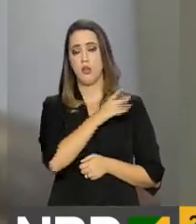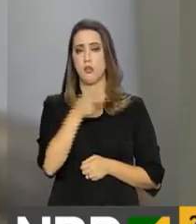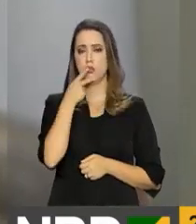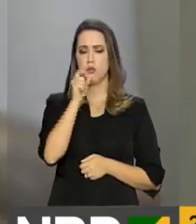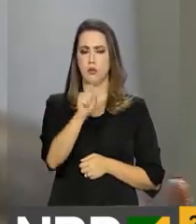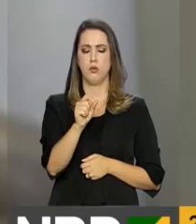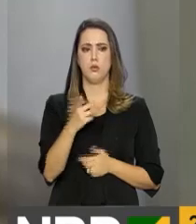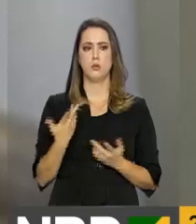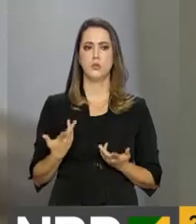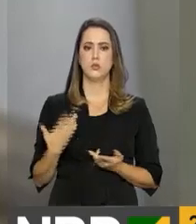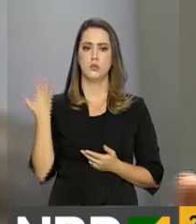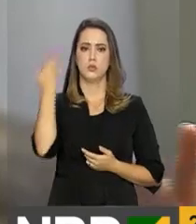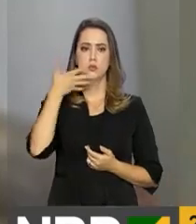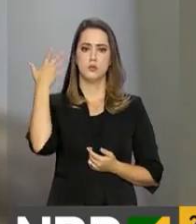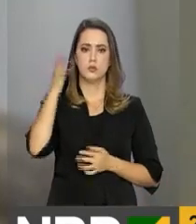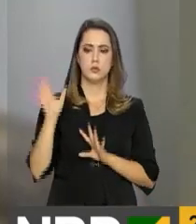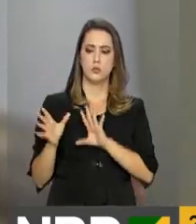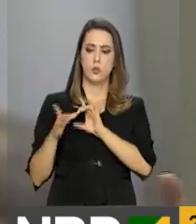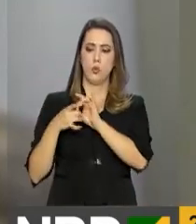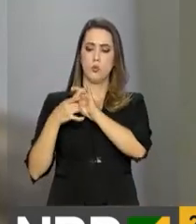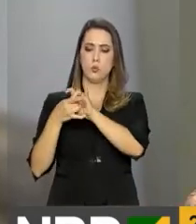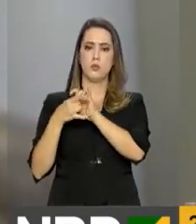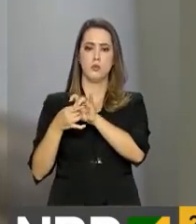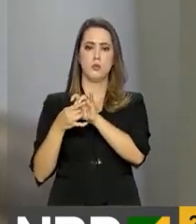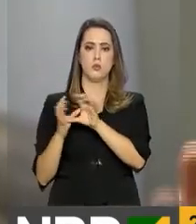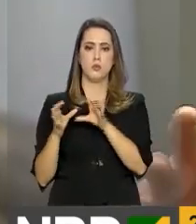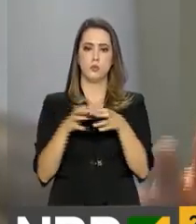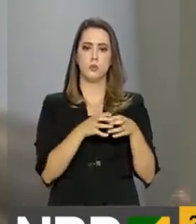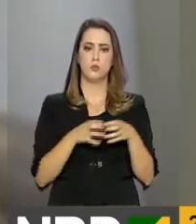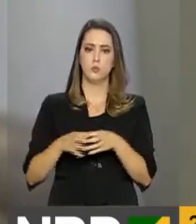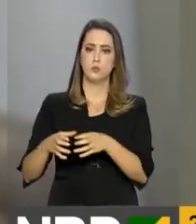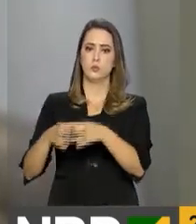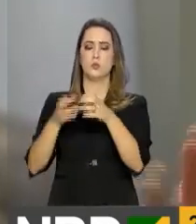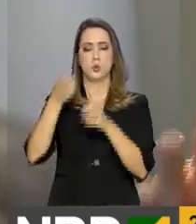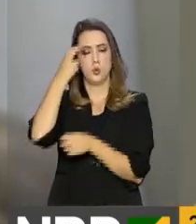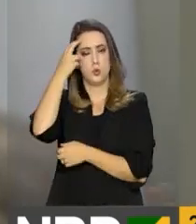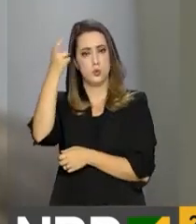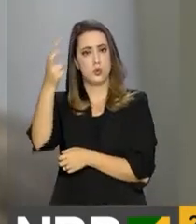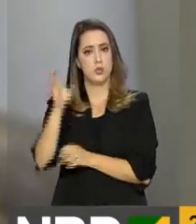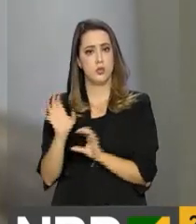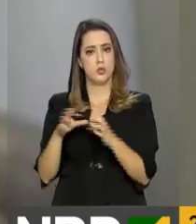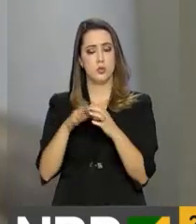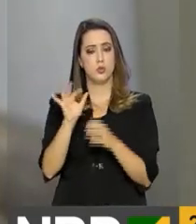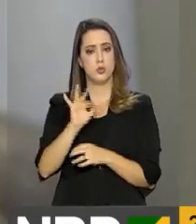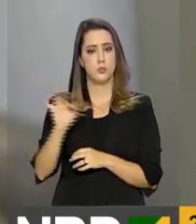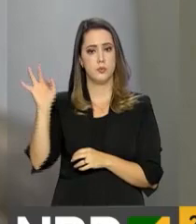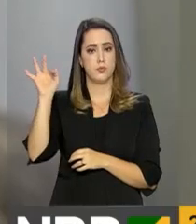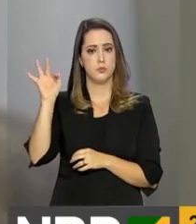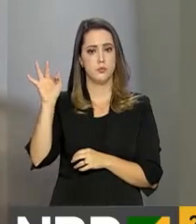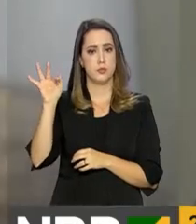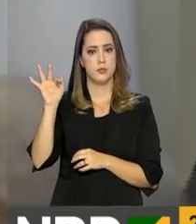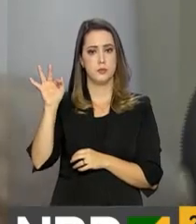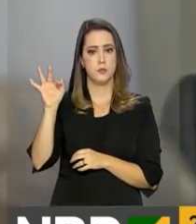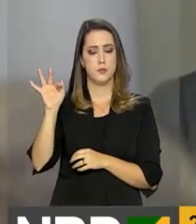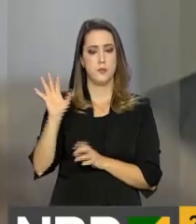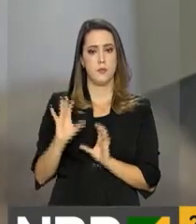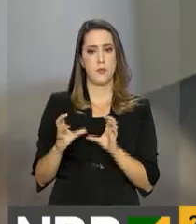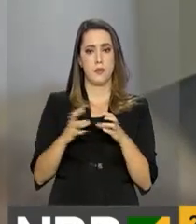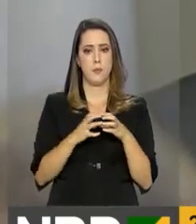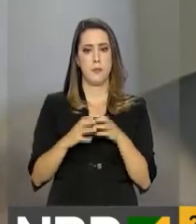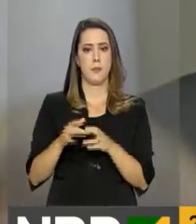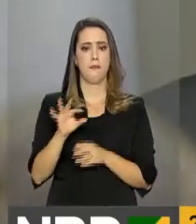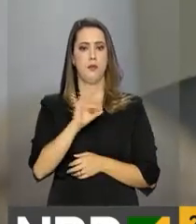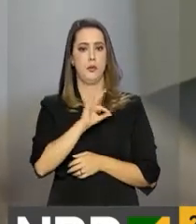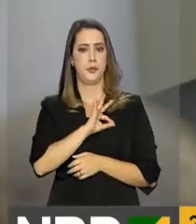no primeiro momento, ele fez a integração dos setores de inteligência da área federal. O setor de inteligência da